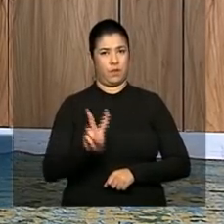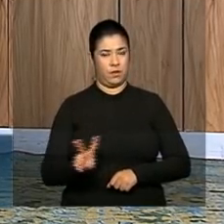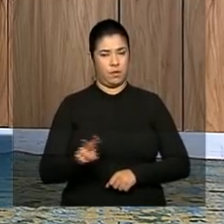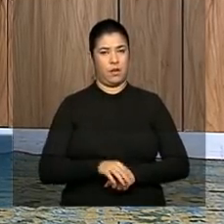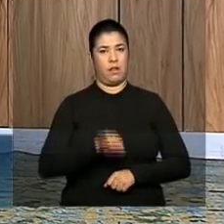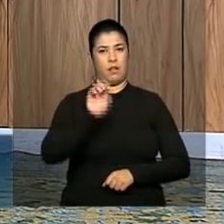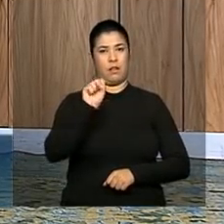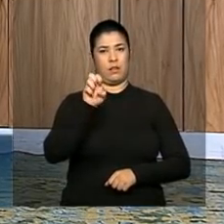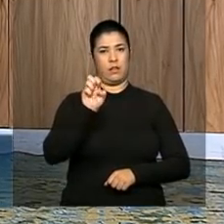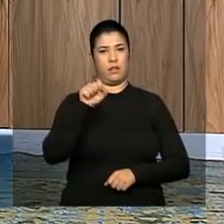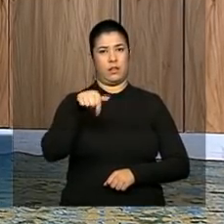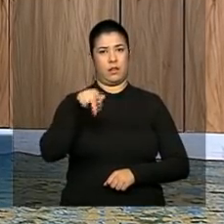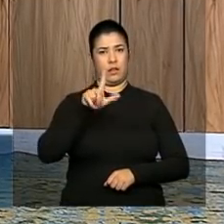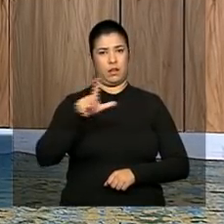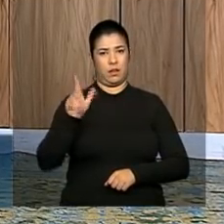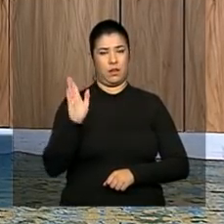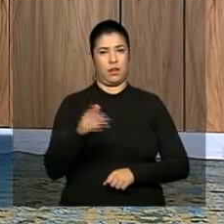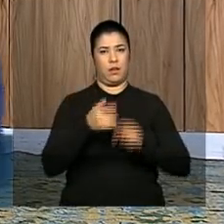Grécia.